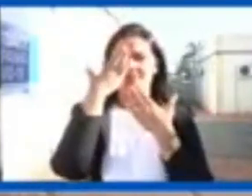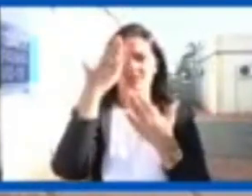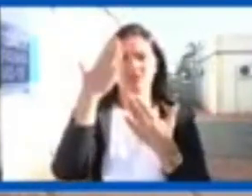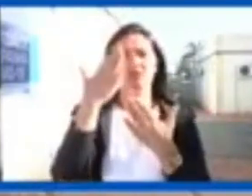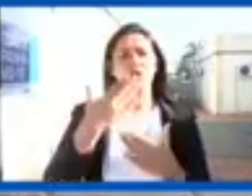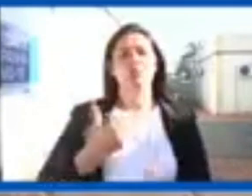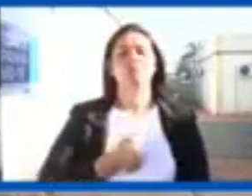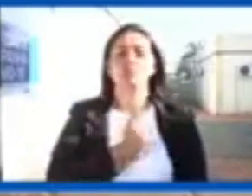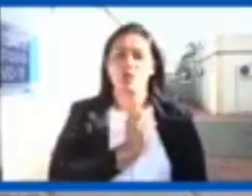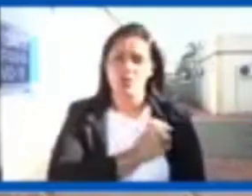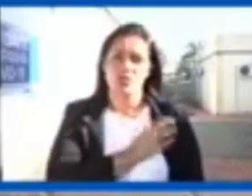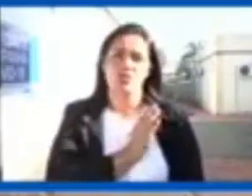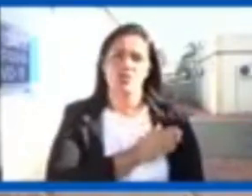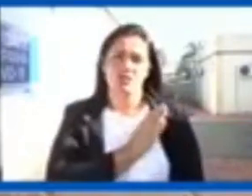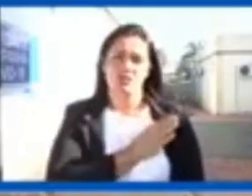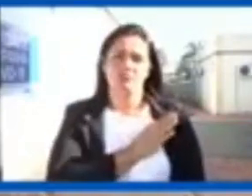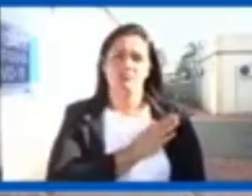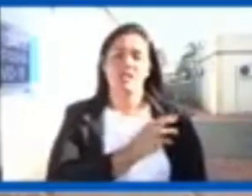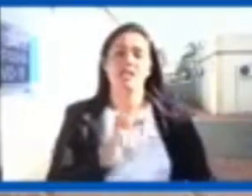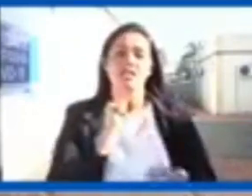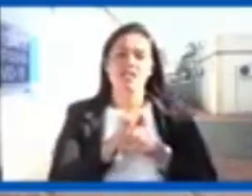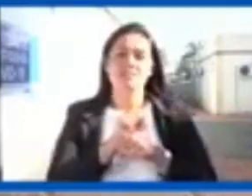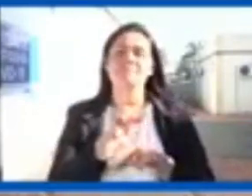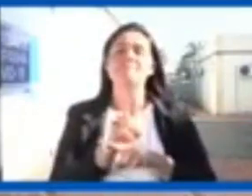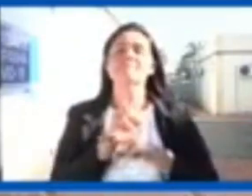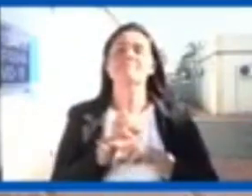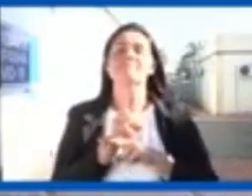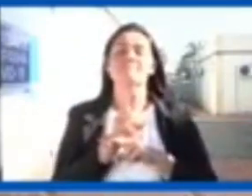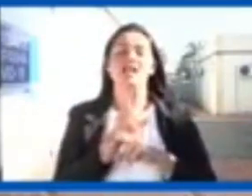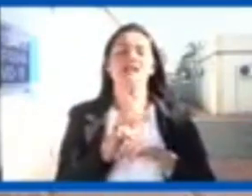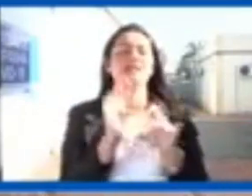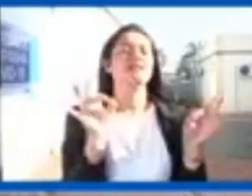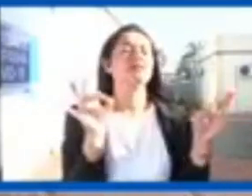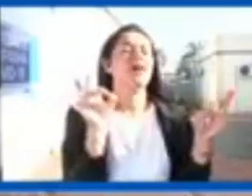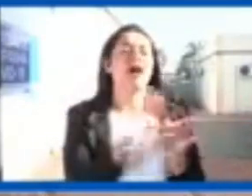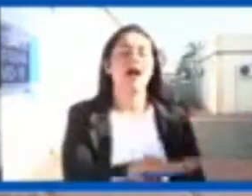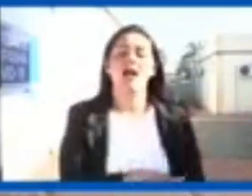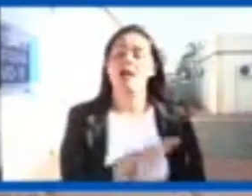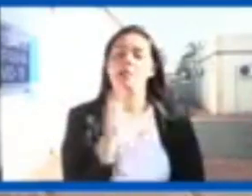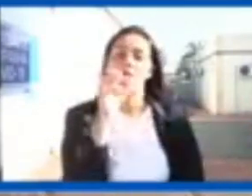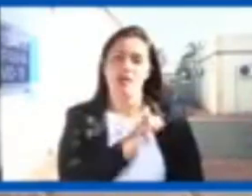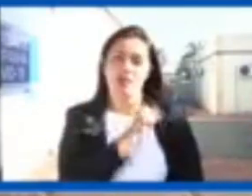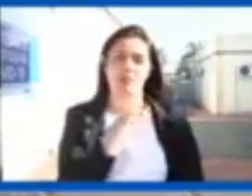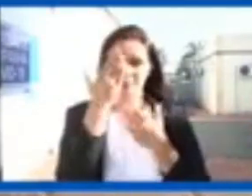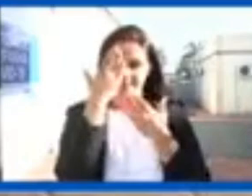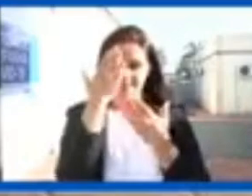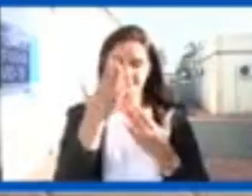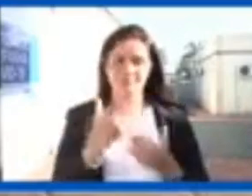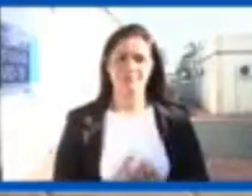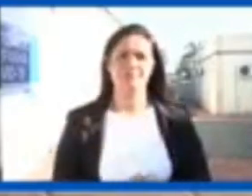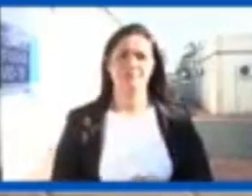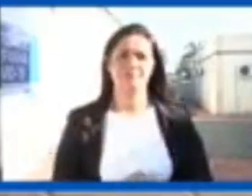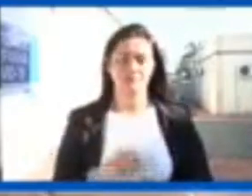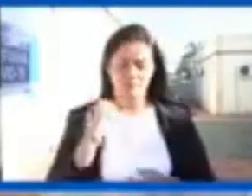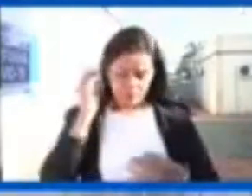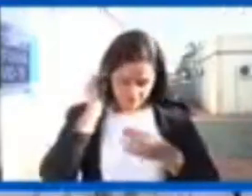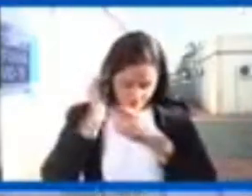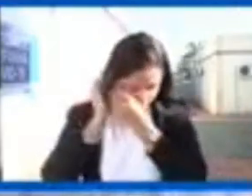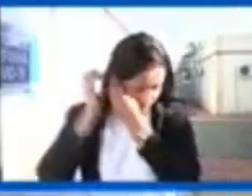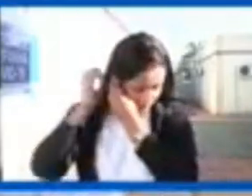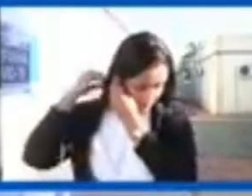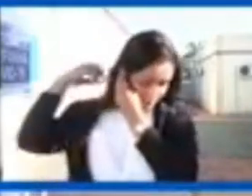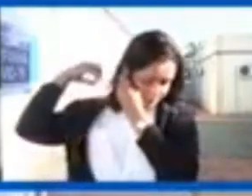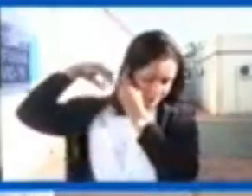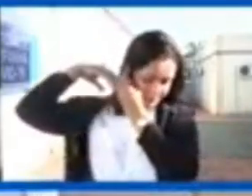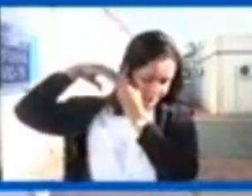nós temos o nosso coração e esperança de que tudo isso vai passar muito obrigado e